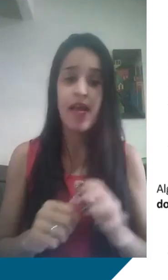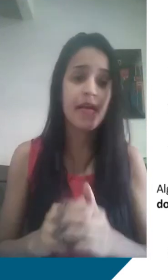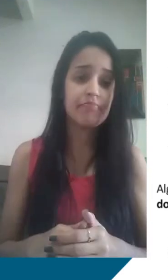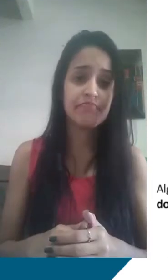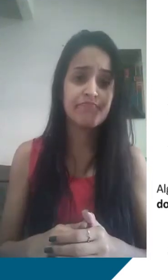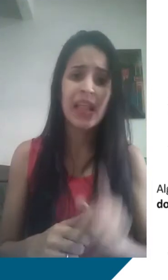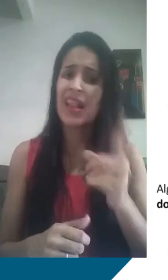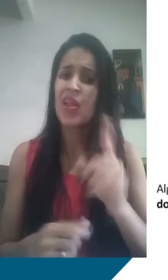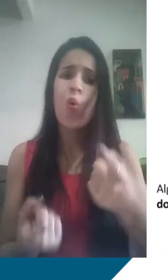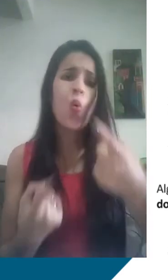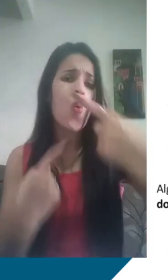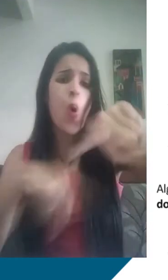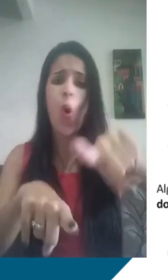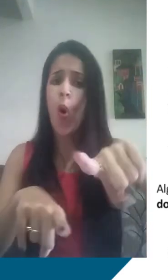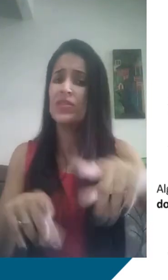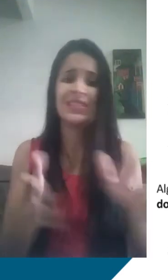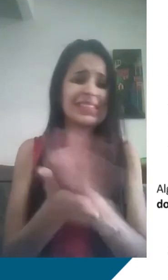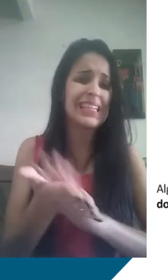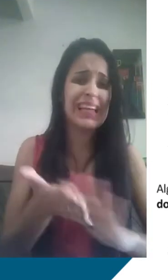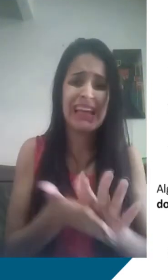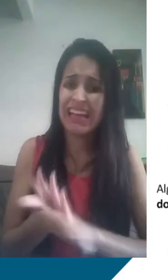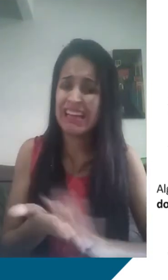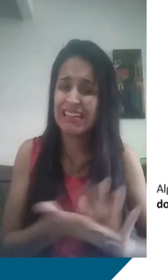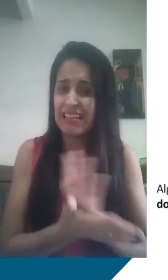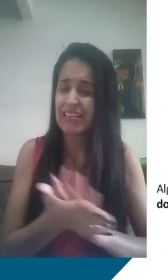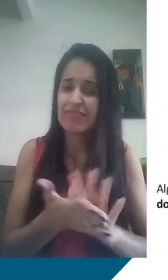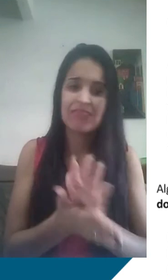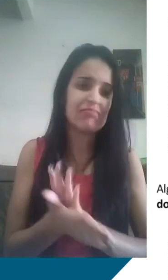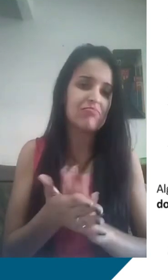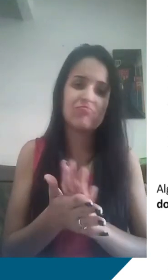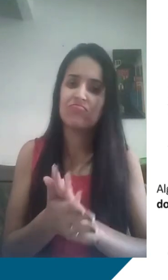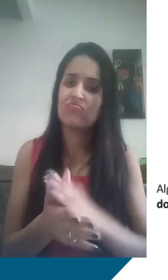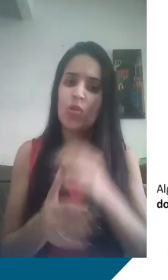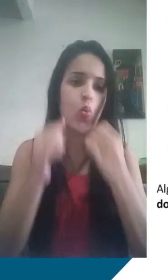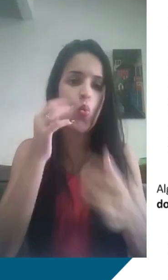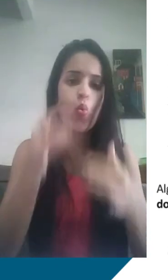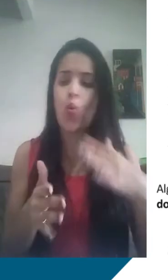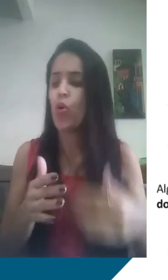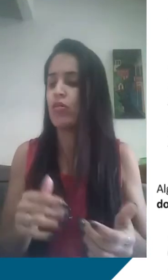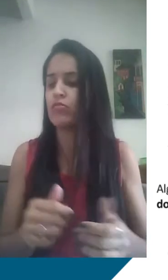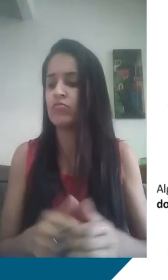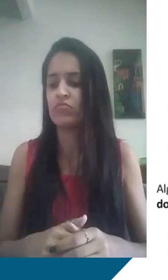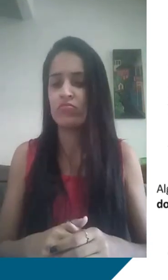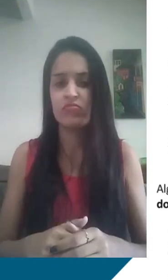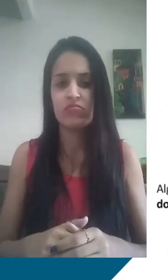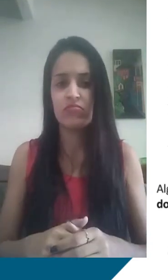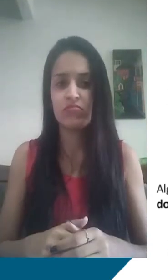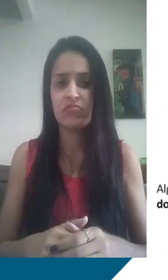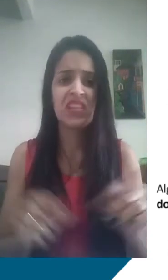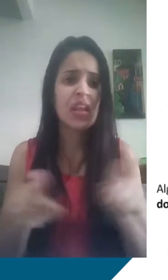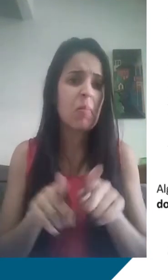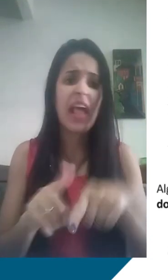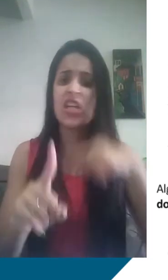possui sentido de oposição, não serve para contrariar ou opor o que foi dito anteriormente. A letra A tampouco